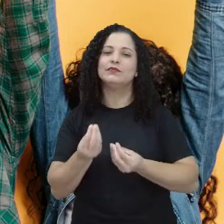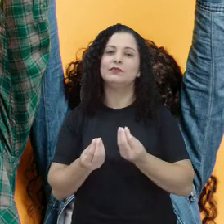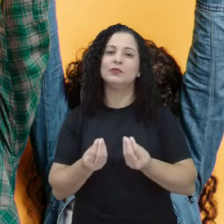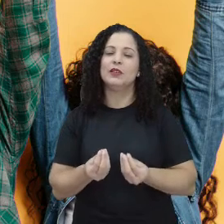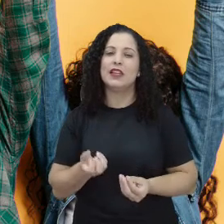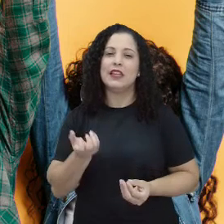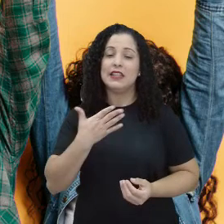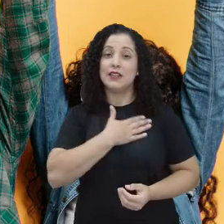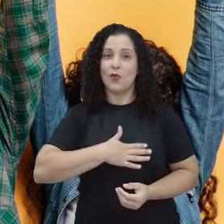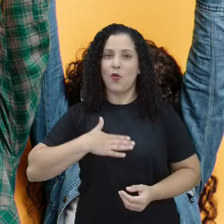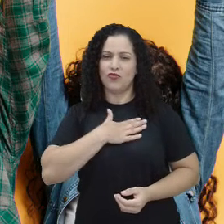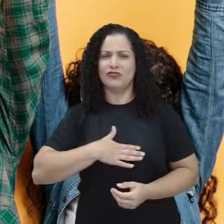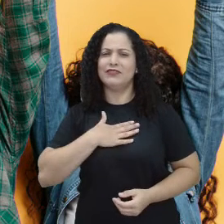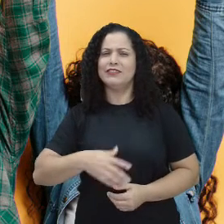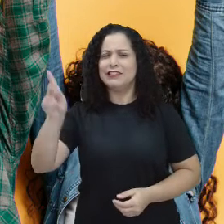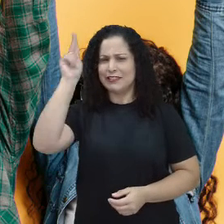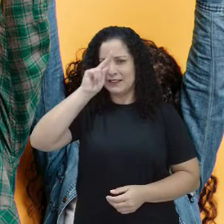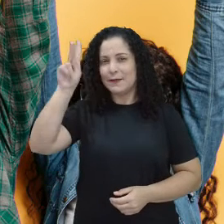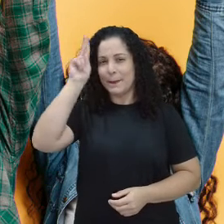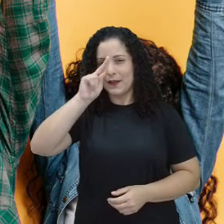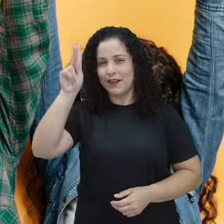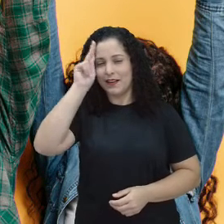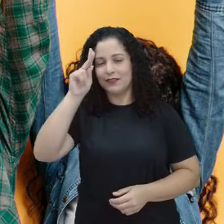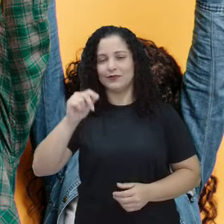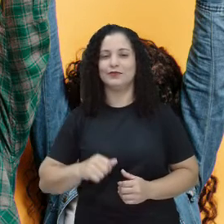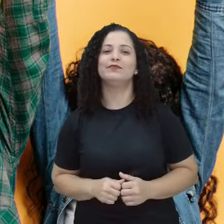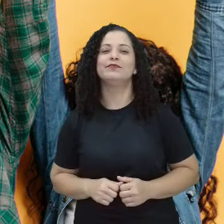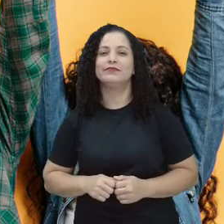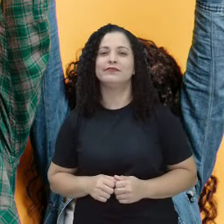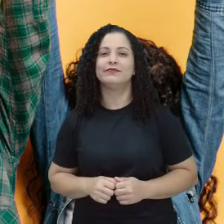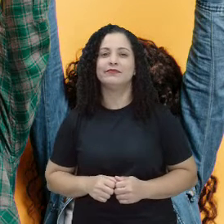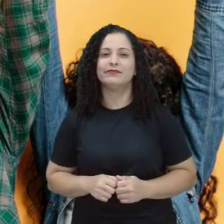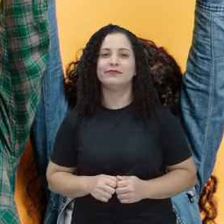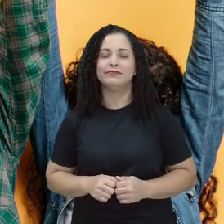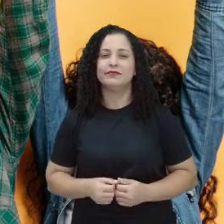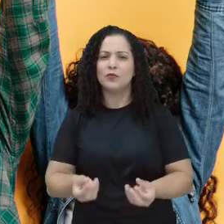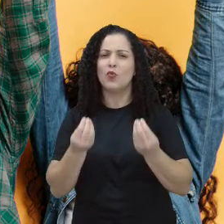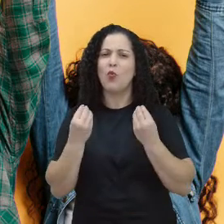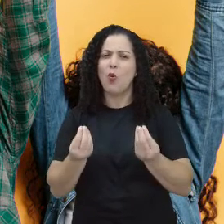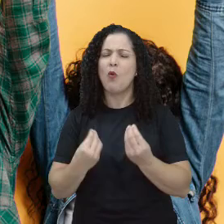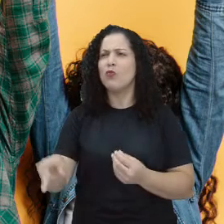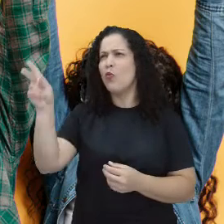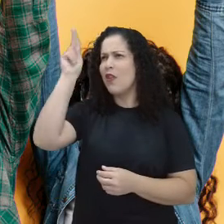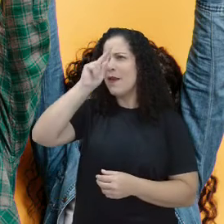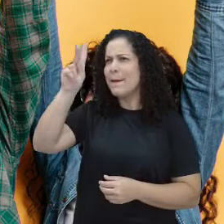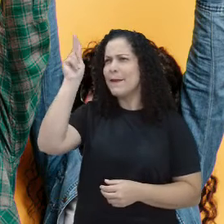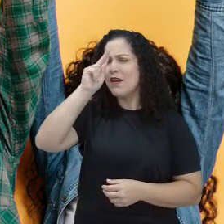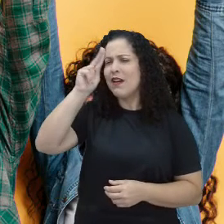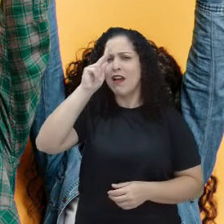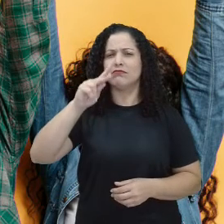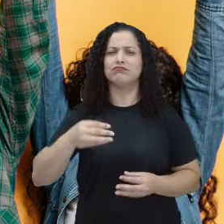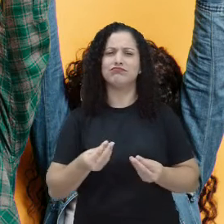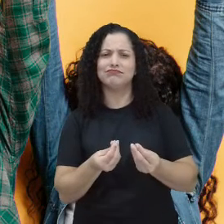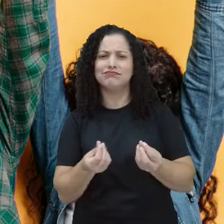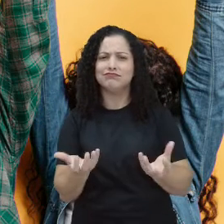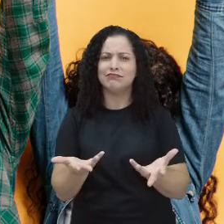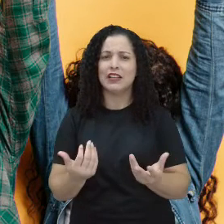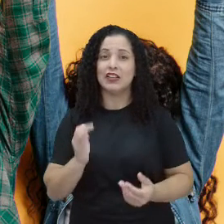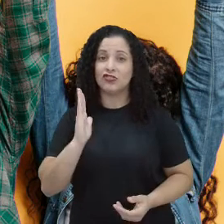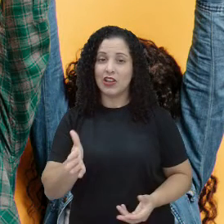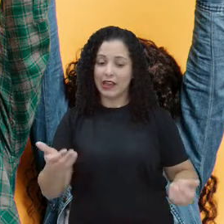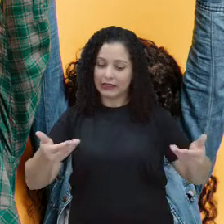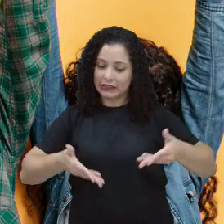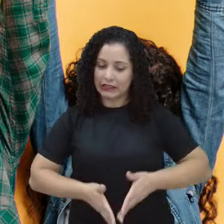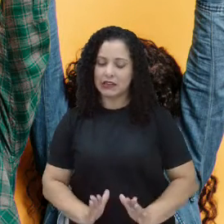com que ele gostaria de ser lembrado. Então, a forma que ele gostaria de ser lembrado é de uma pessoa que nasceu já